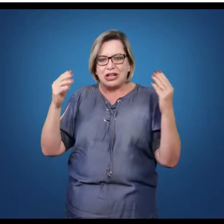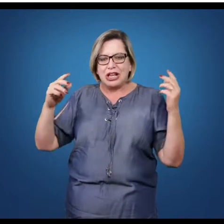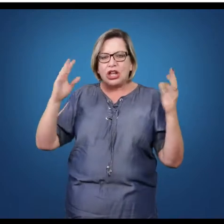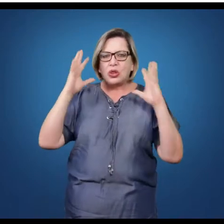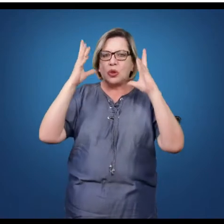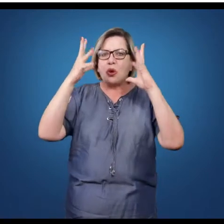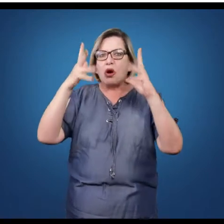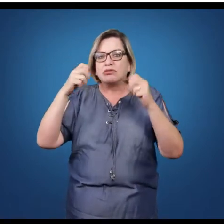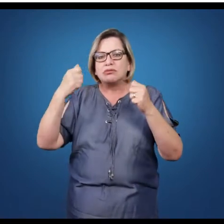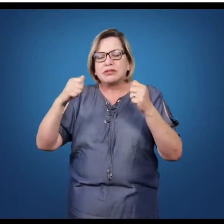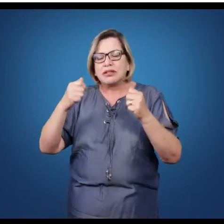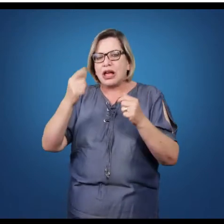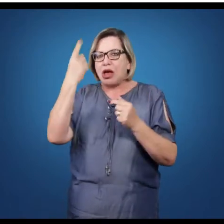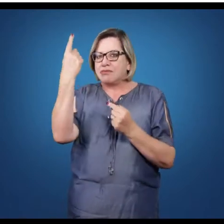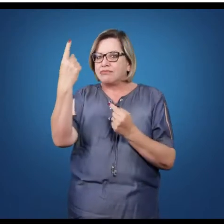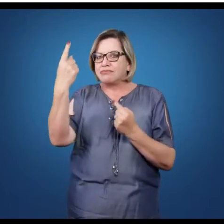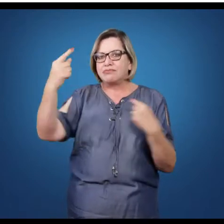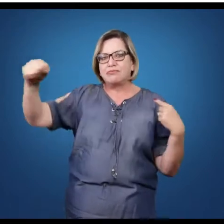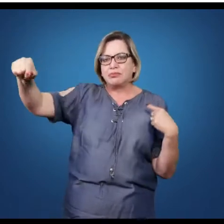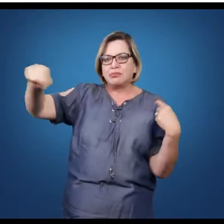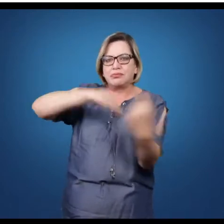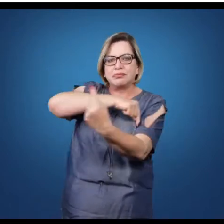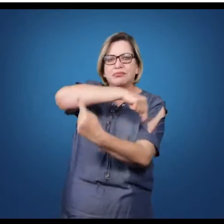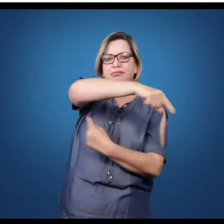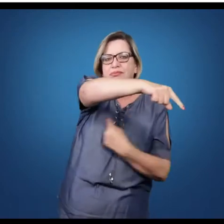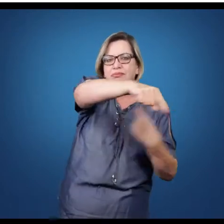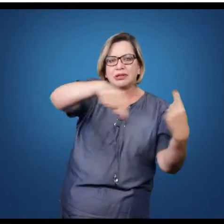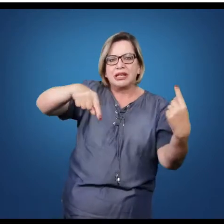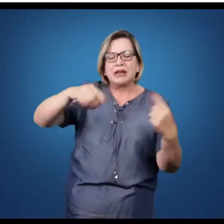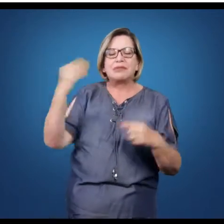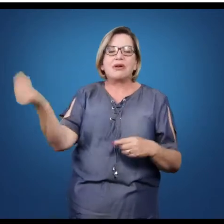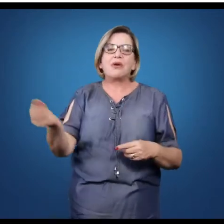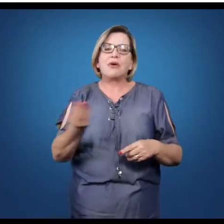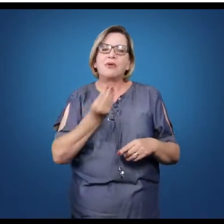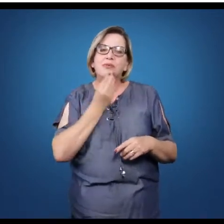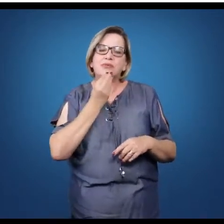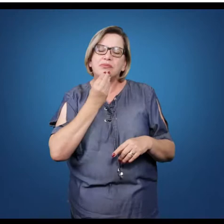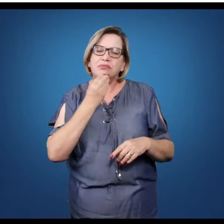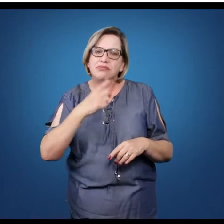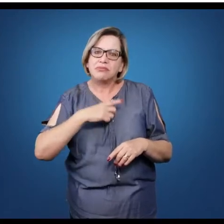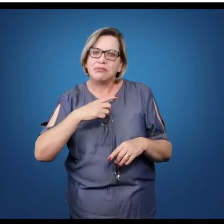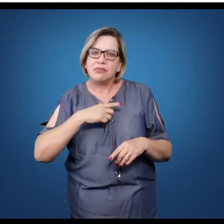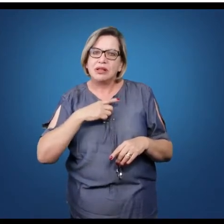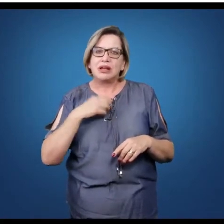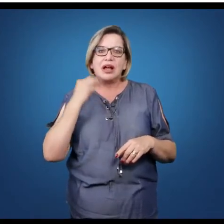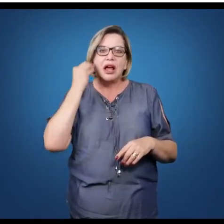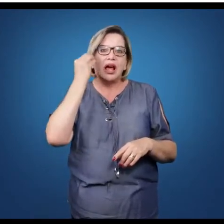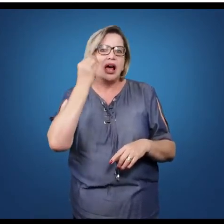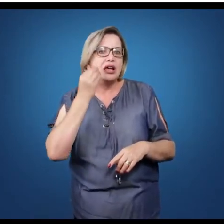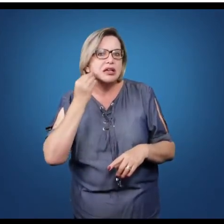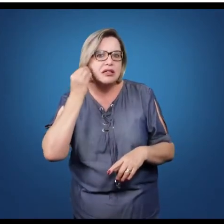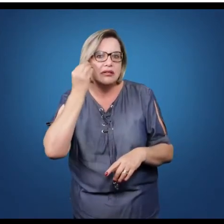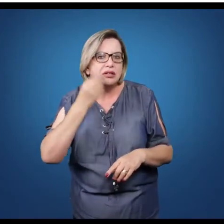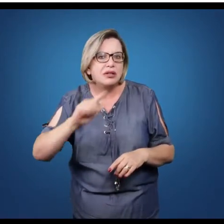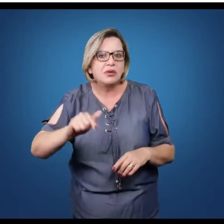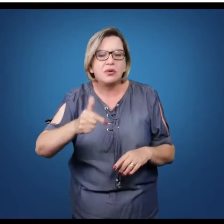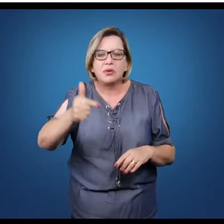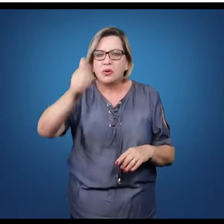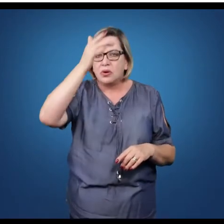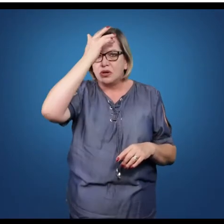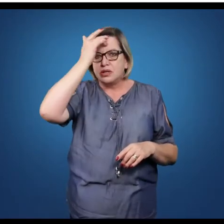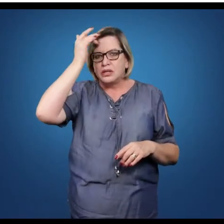mundo troca. Por quê? Para que a gente oportunize que o aluno tenha,